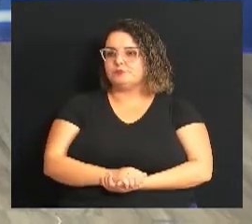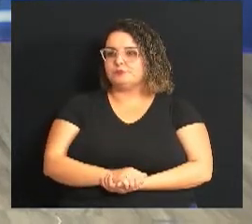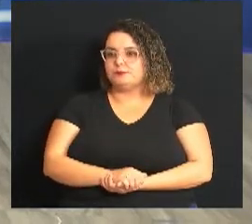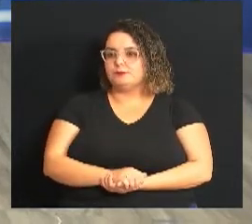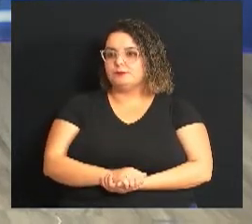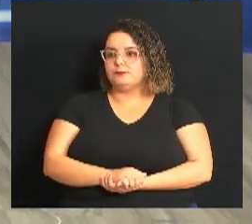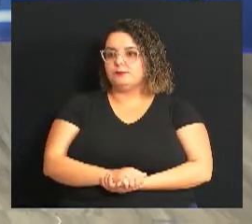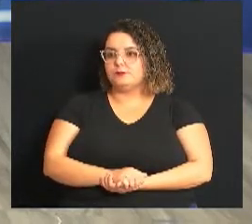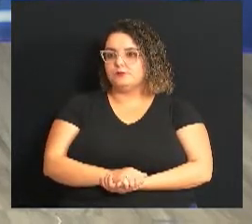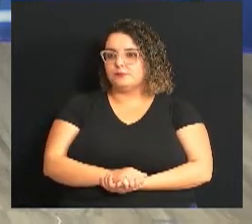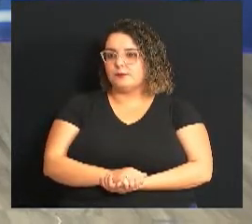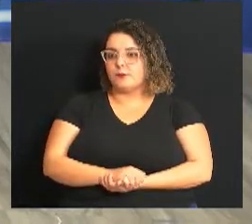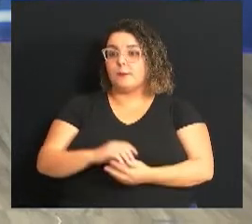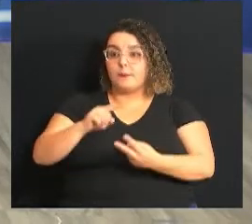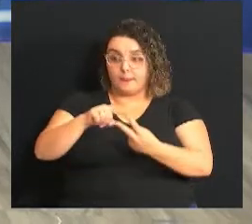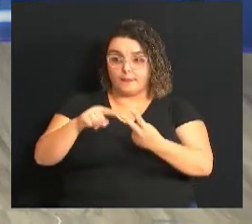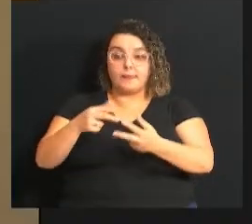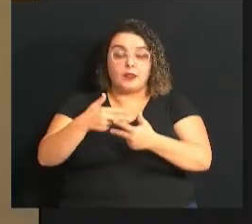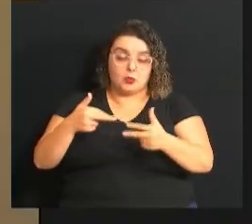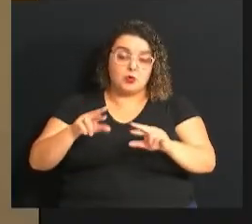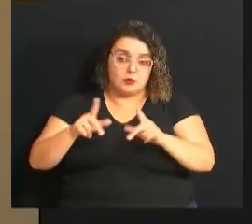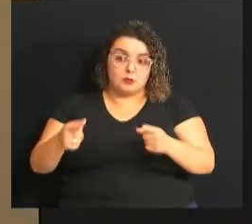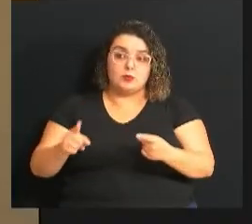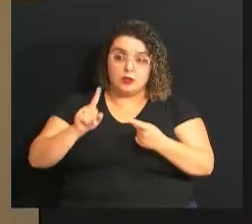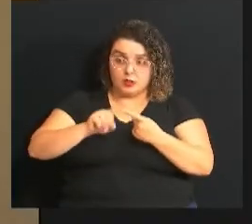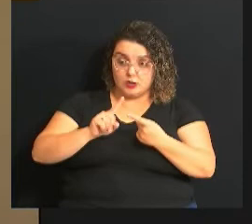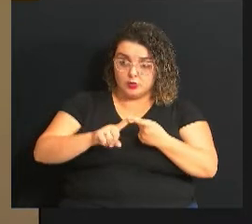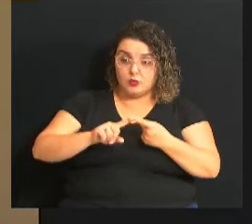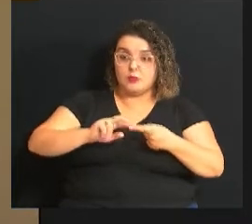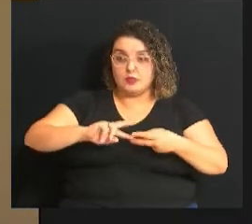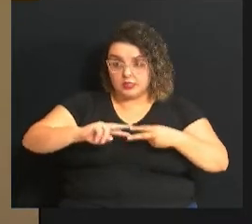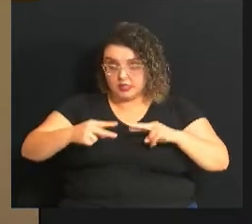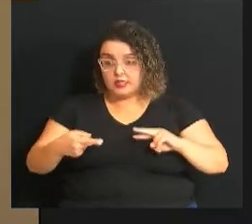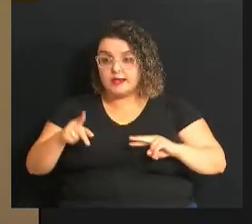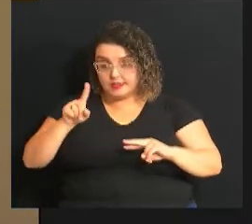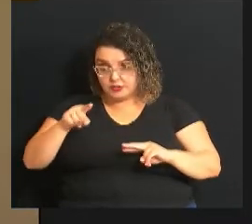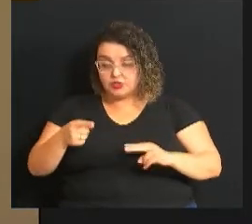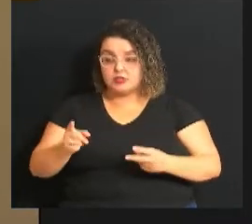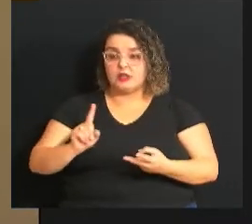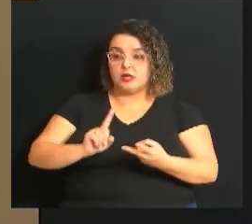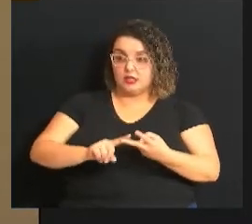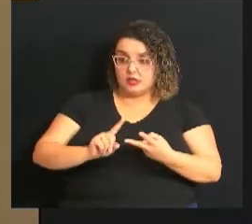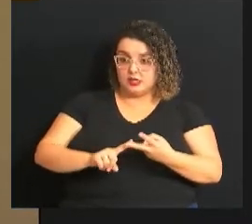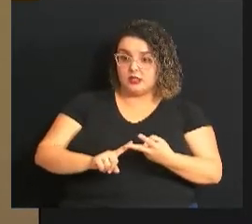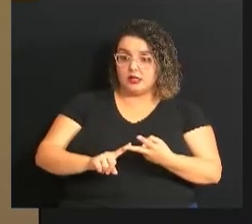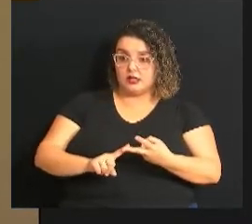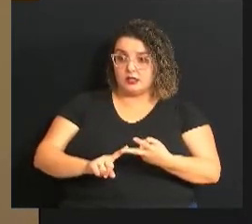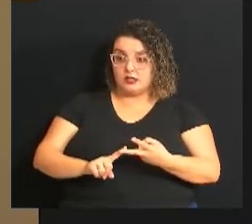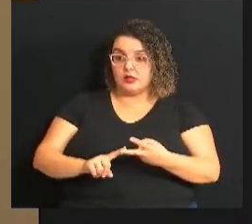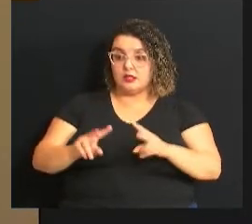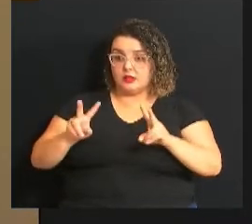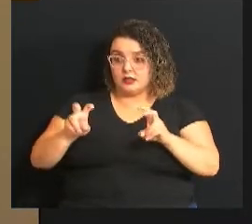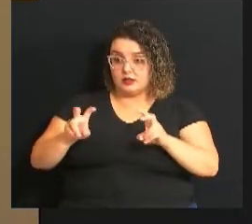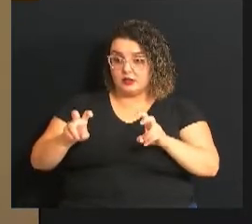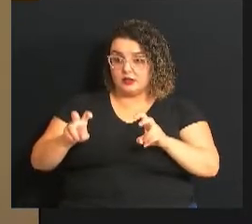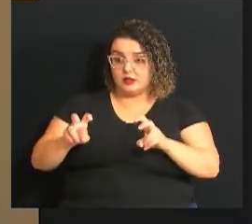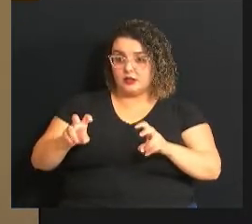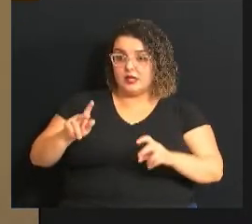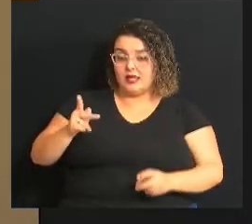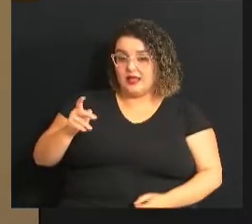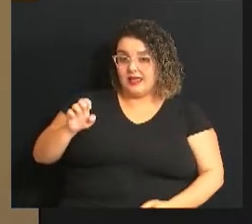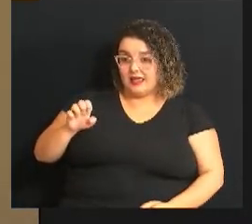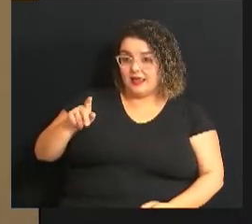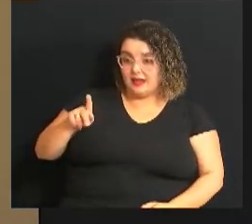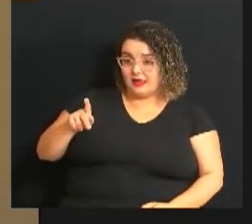Aqui a gente tem duas coisas diferentes, né? Uma é a genética mesmo e a outra é o que a gente chama de epigenética. Então,